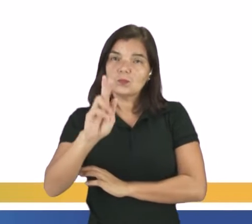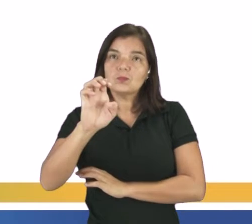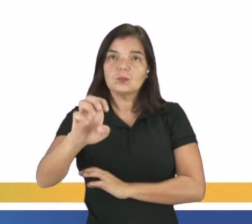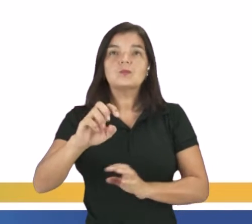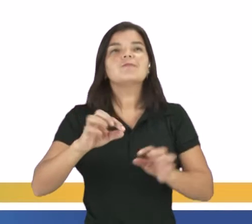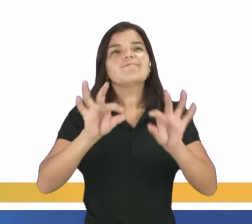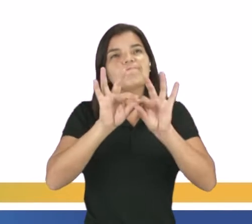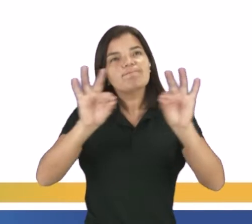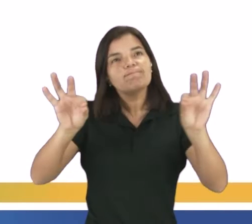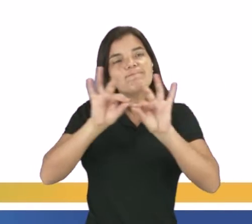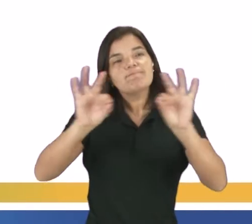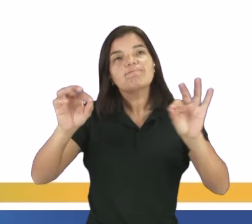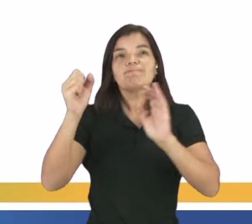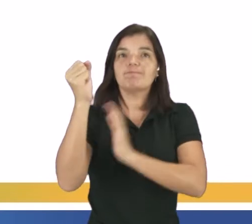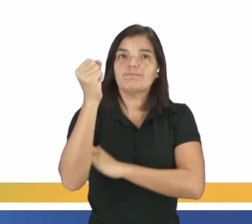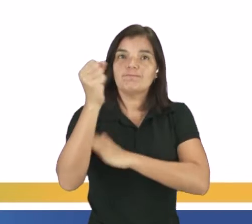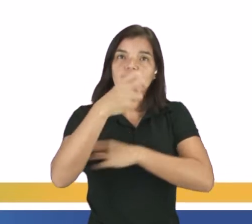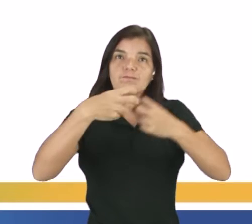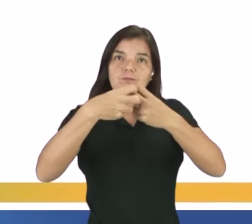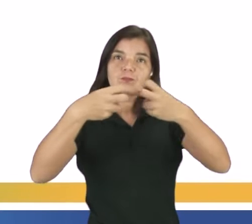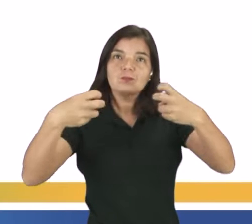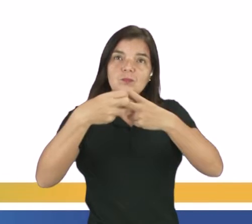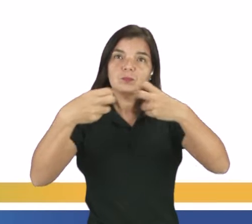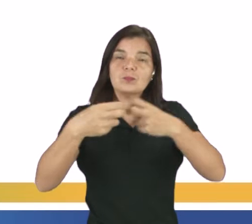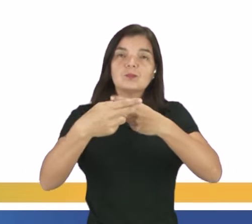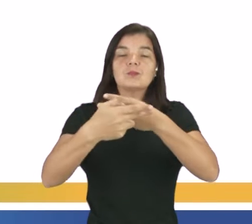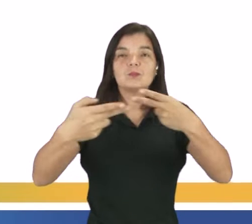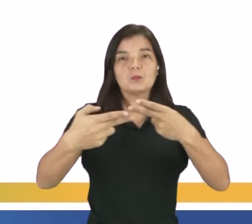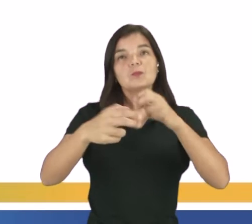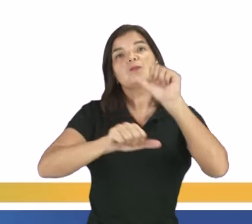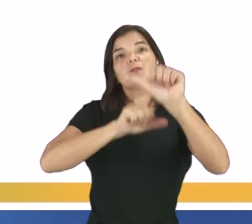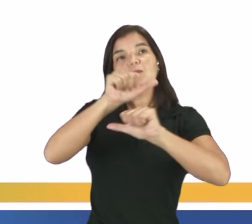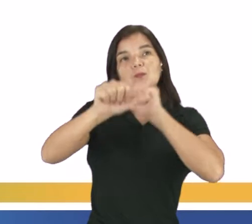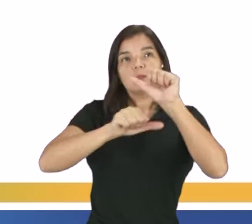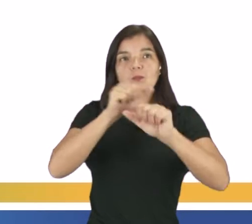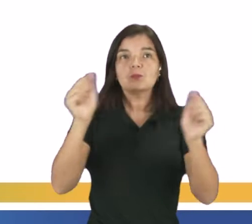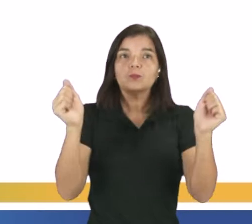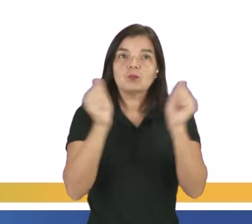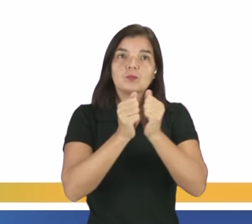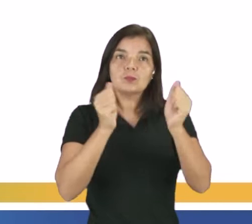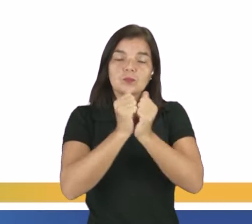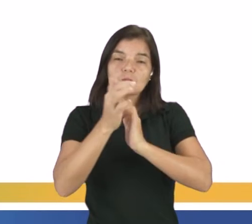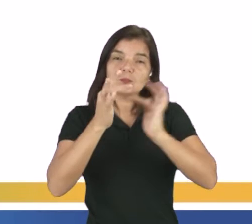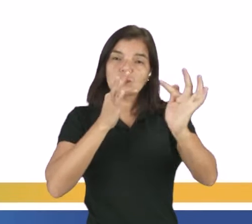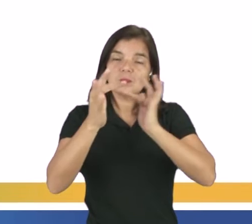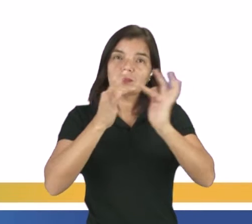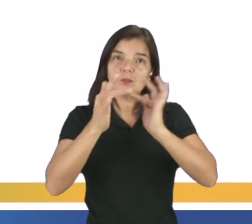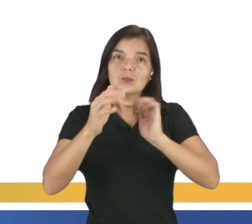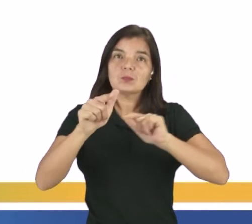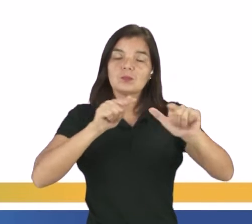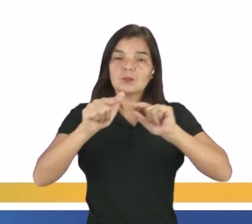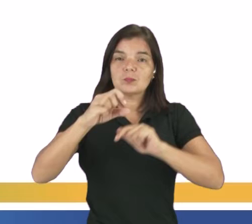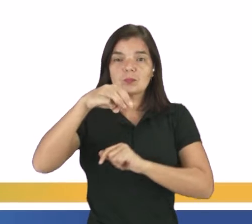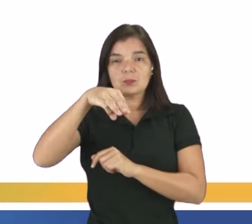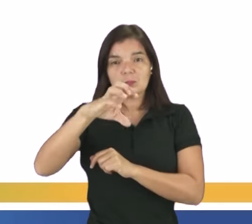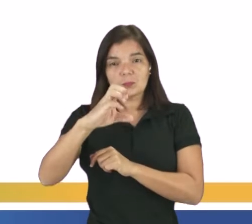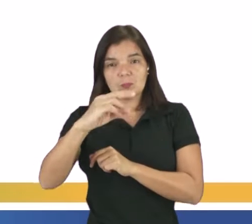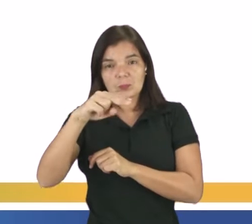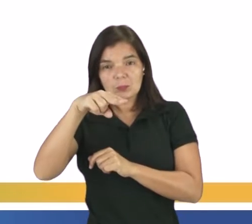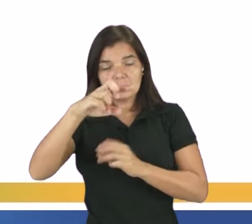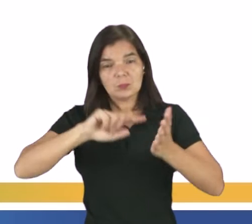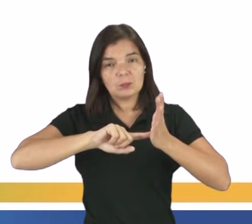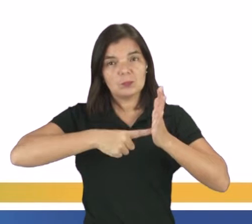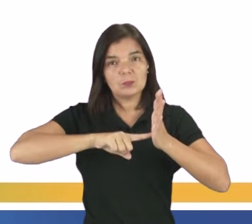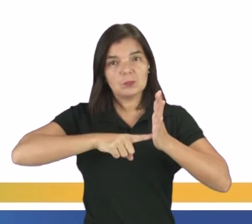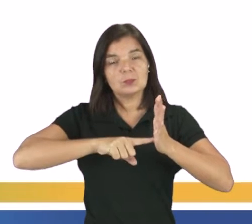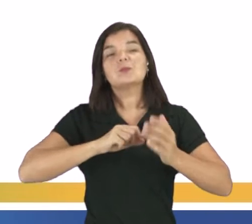que mede a intensidade da força elástica produzida por corpos deformados juntamente à definição física de trabalho